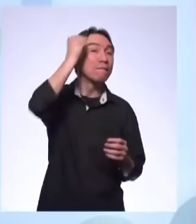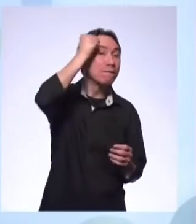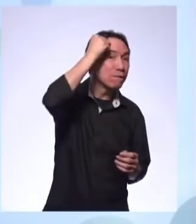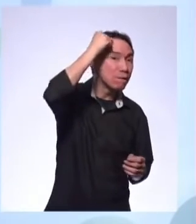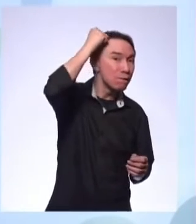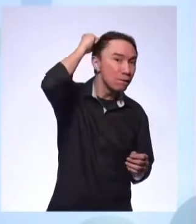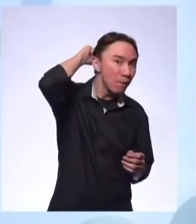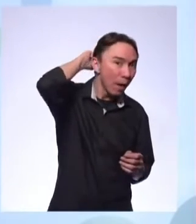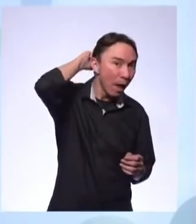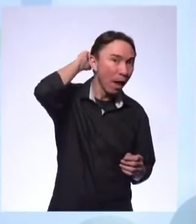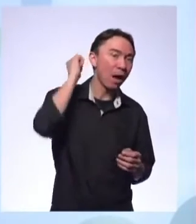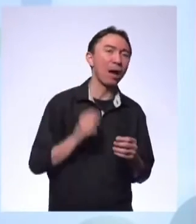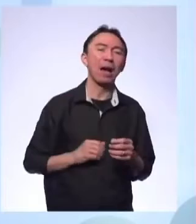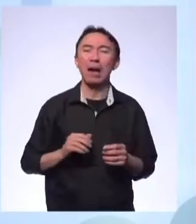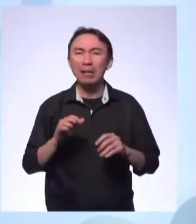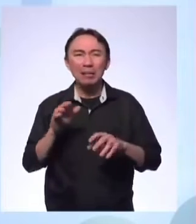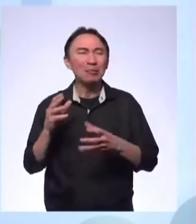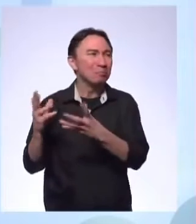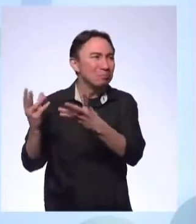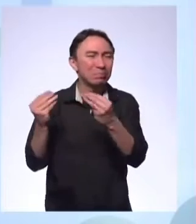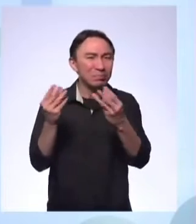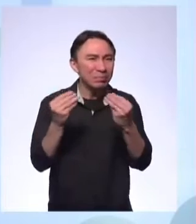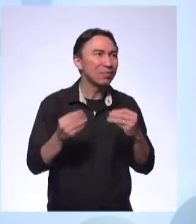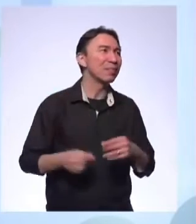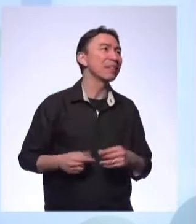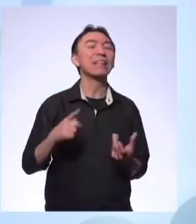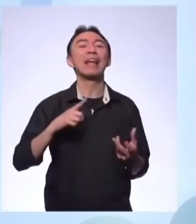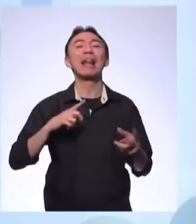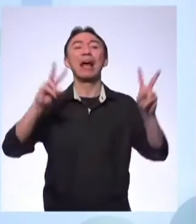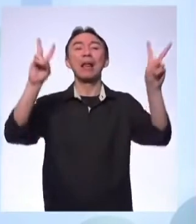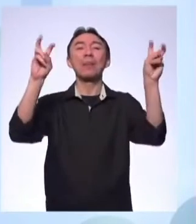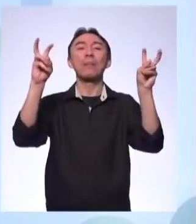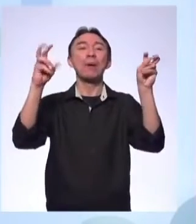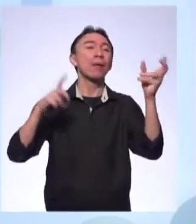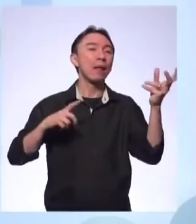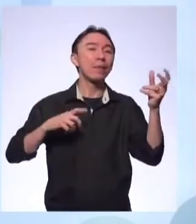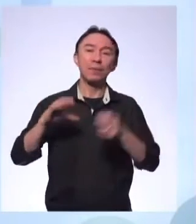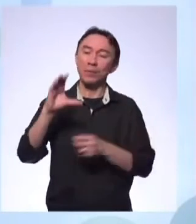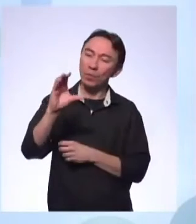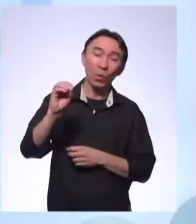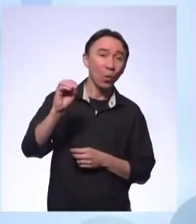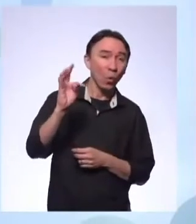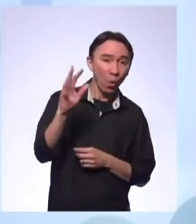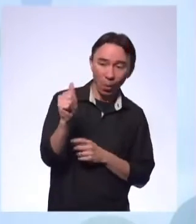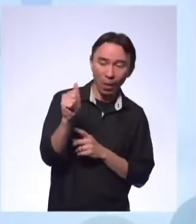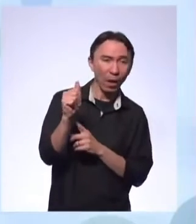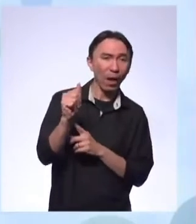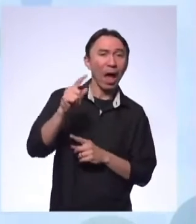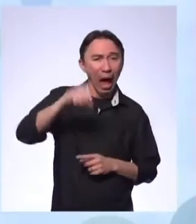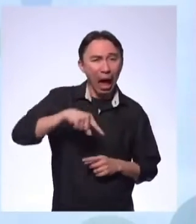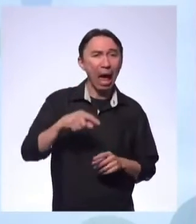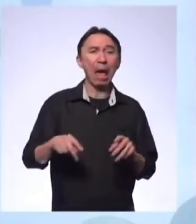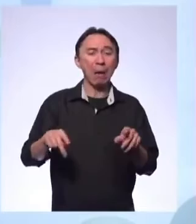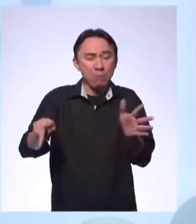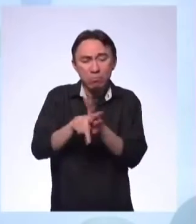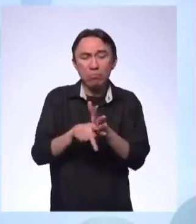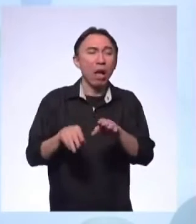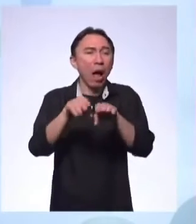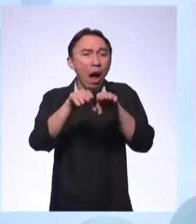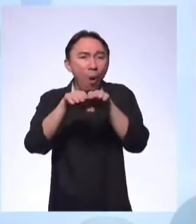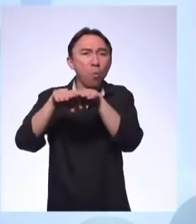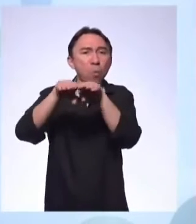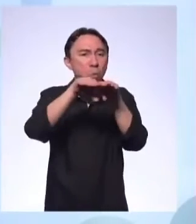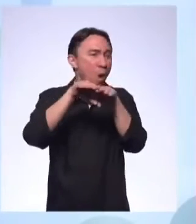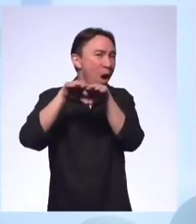é na maioria dos vestibulares a gente vê a questão da cota como uma questão de Equidade porque se a gente coloca